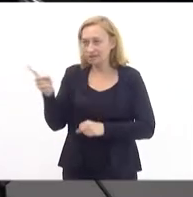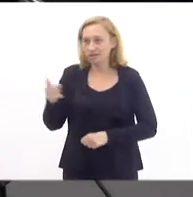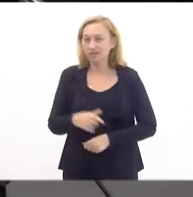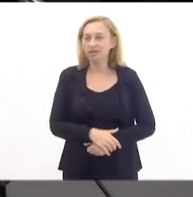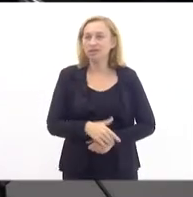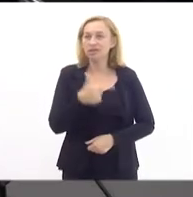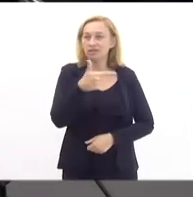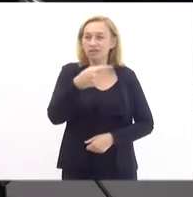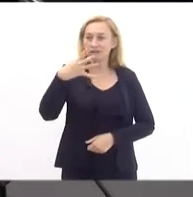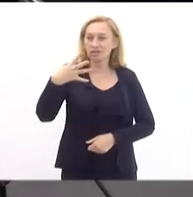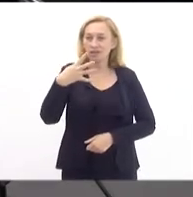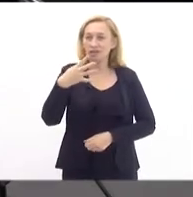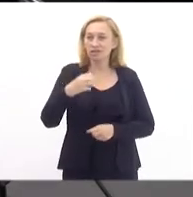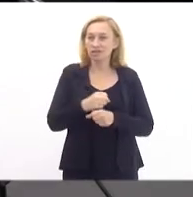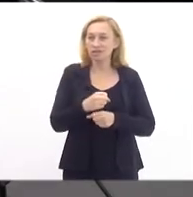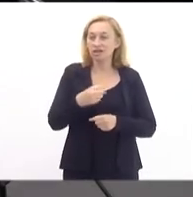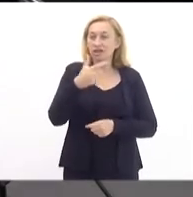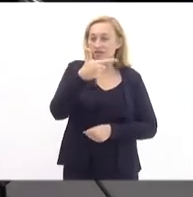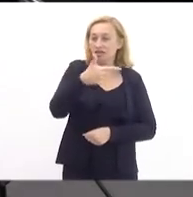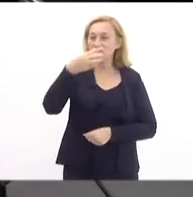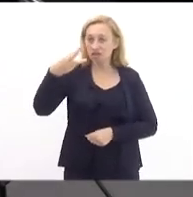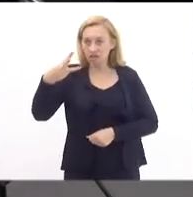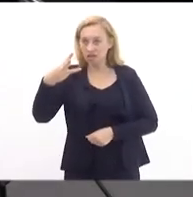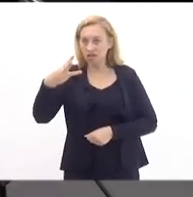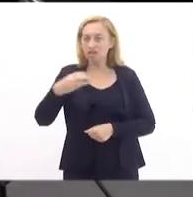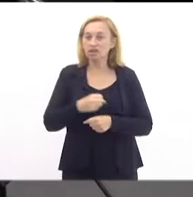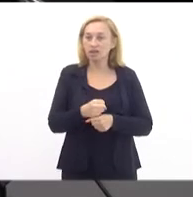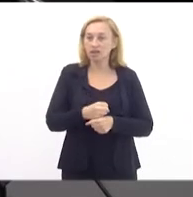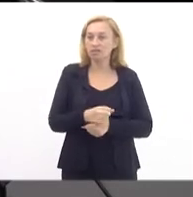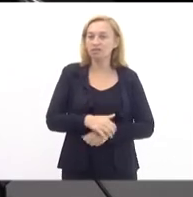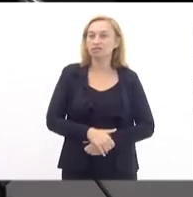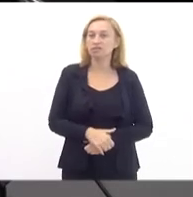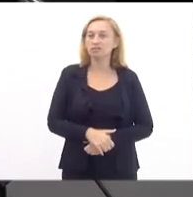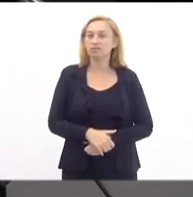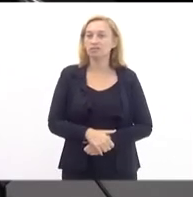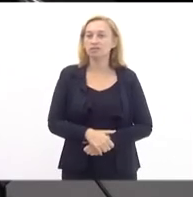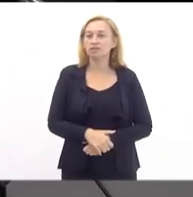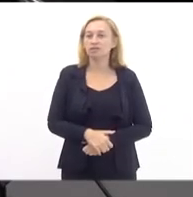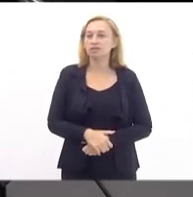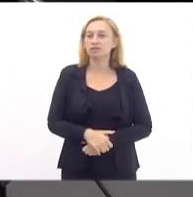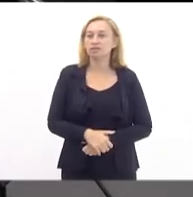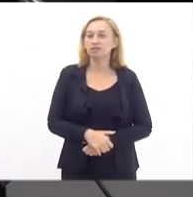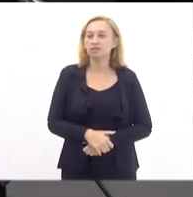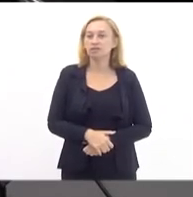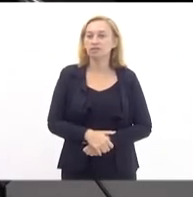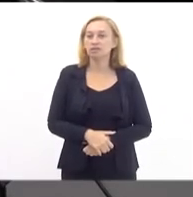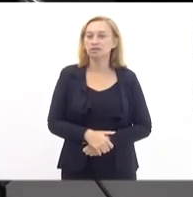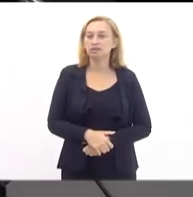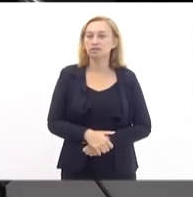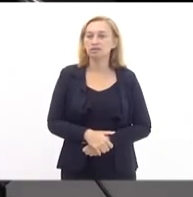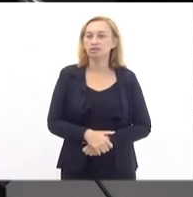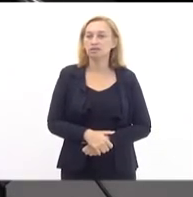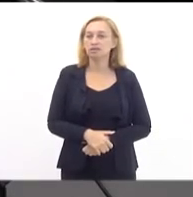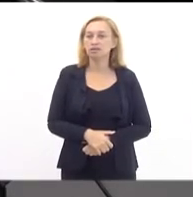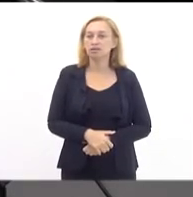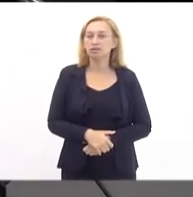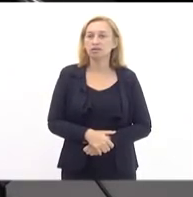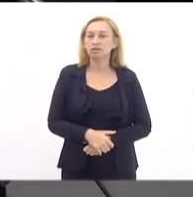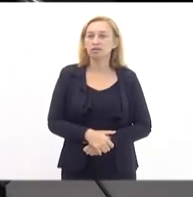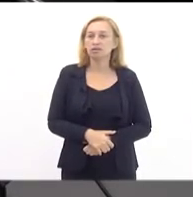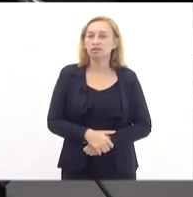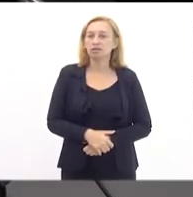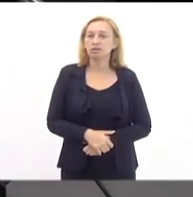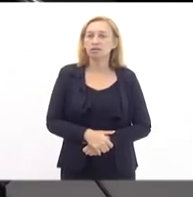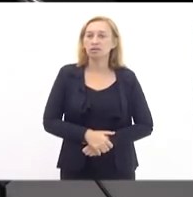24 anos. Acaba isso, daqui a um ano. Não tem prorrogação? Um ano. Há um ano. Os termos aditivos